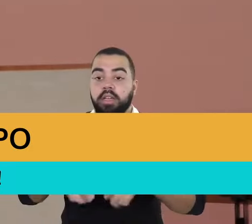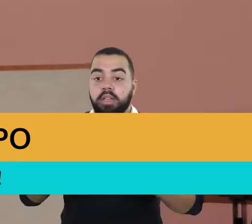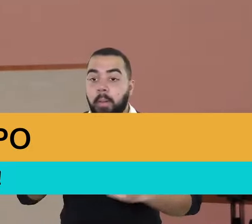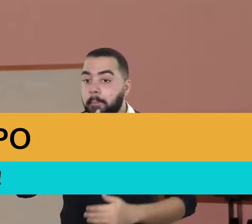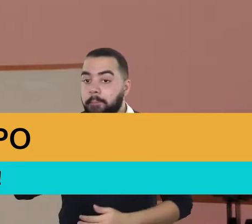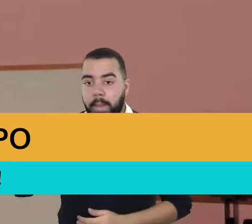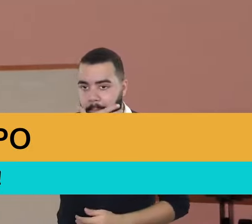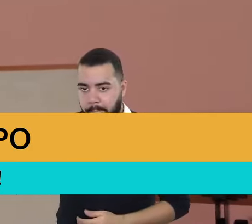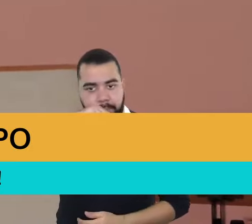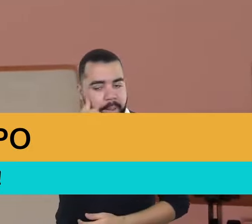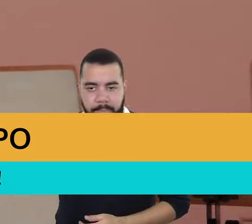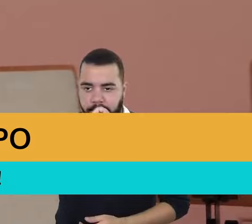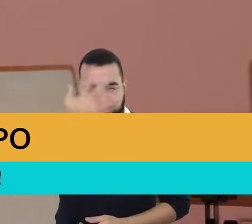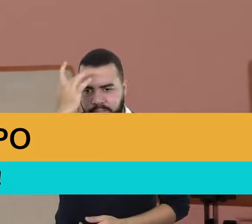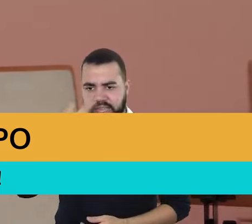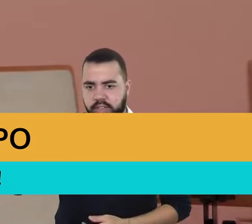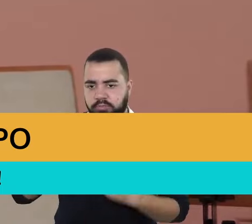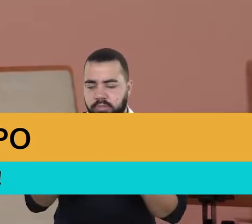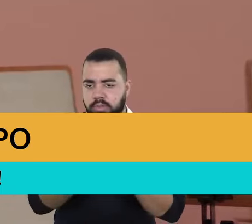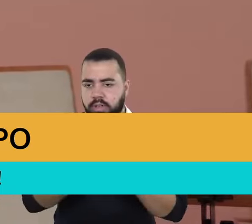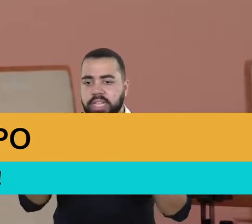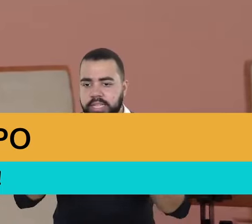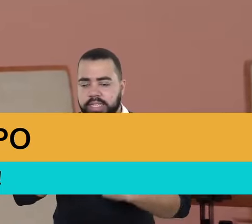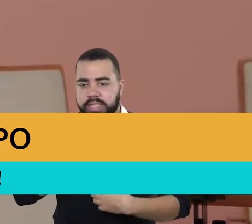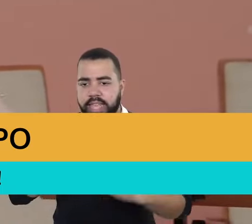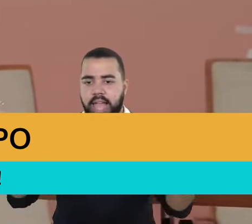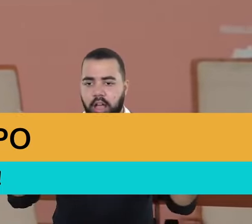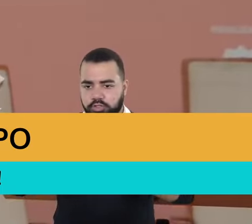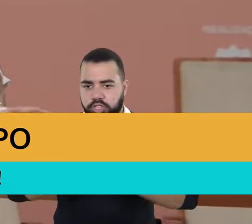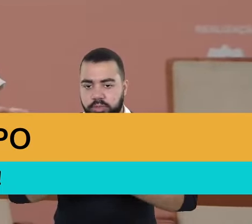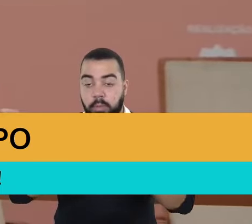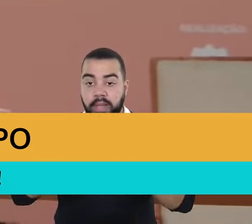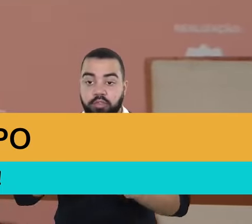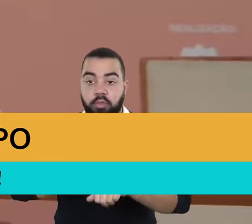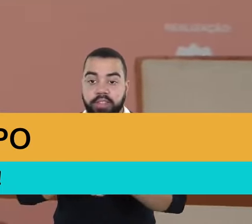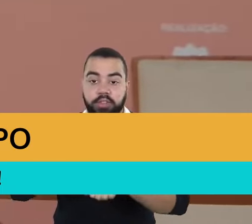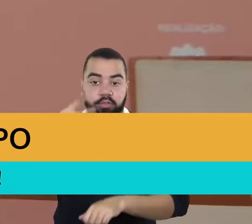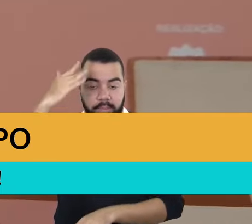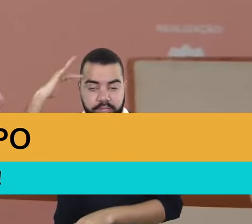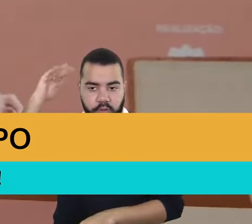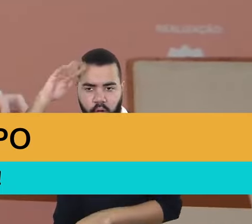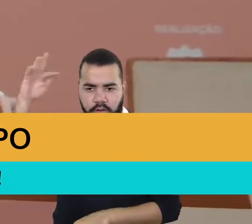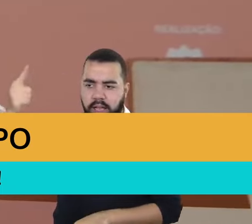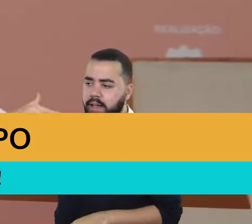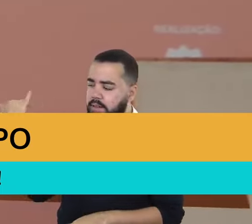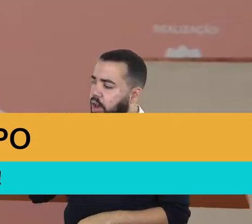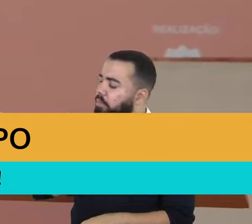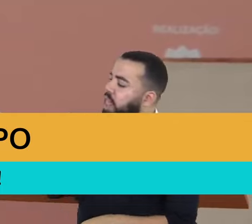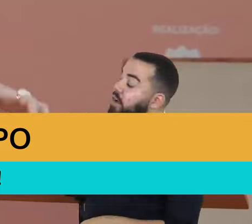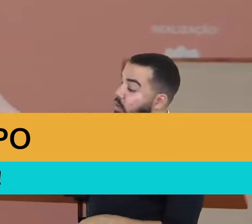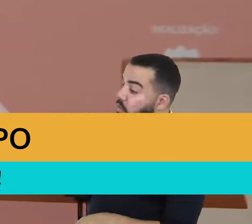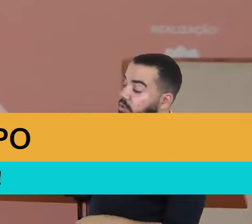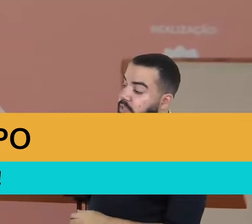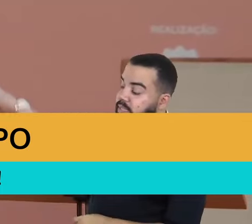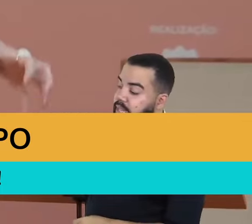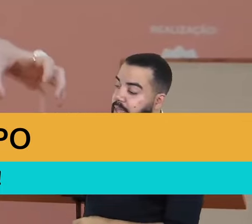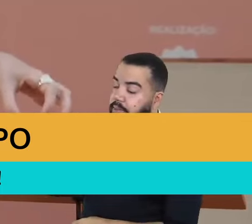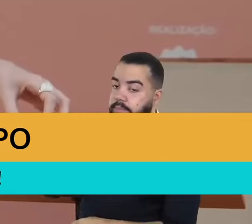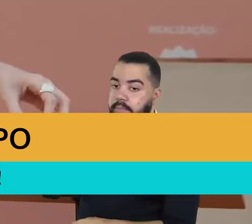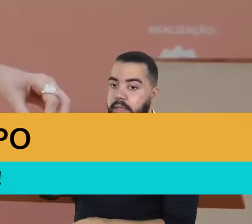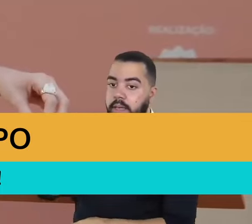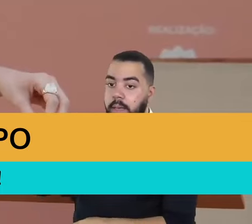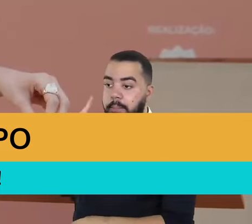autismo. Eu sempre tive isso a minha vida toda. E é muito interessante porque eu, conversando com a minha psicóloga, ela falou para mim, Thalita, você tem prejuízos. E os seus prejuízos